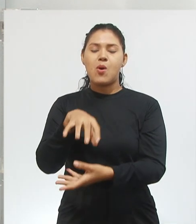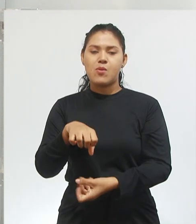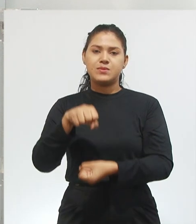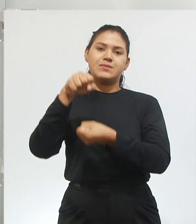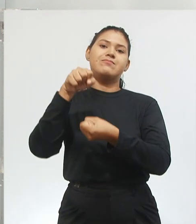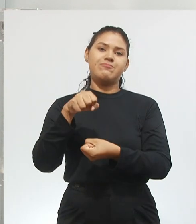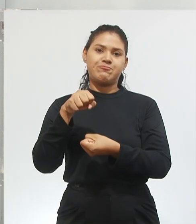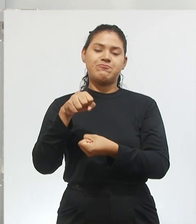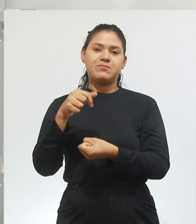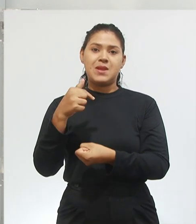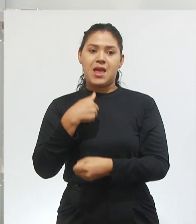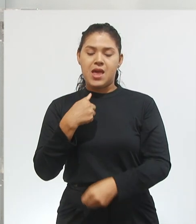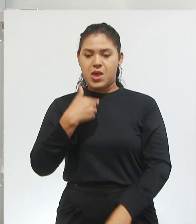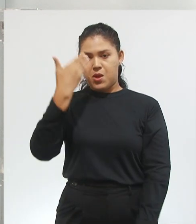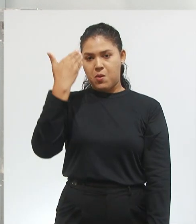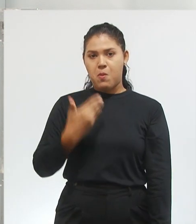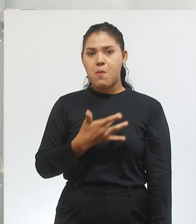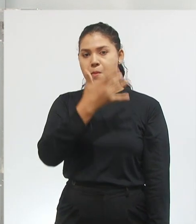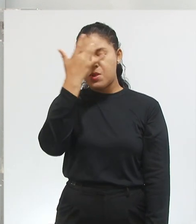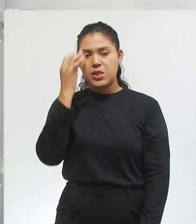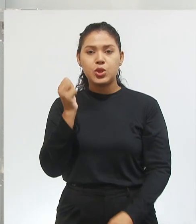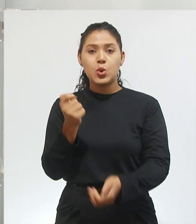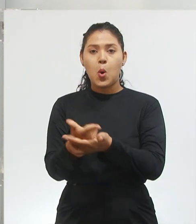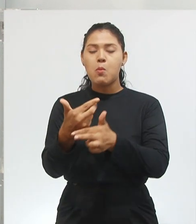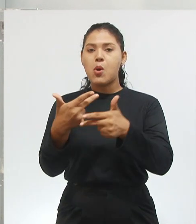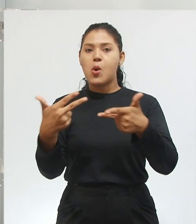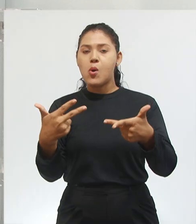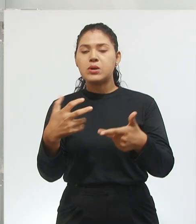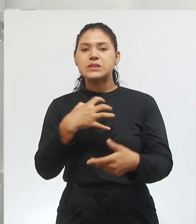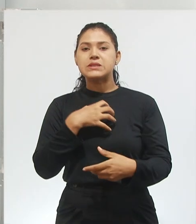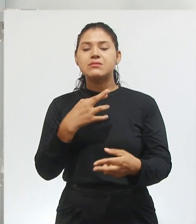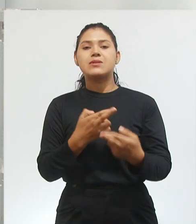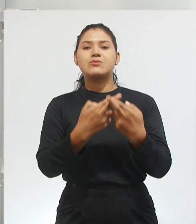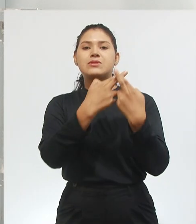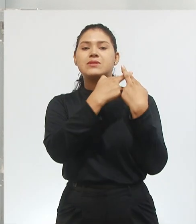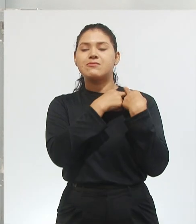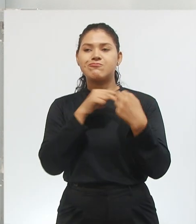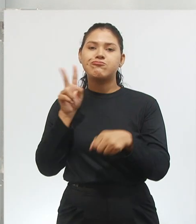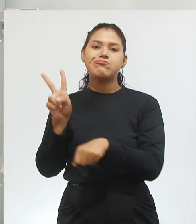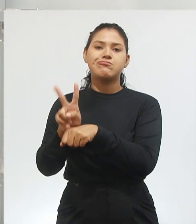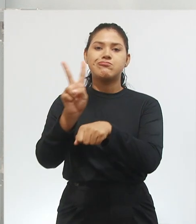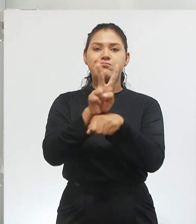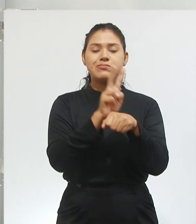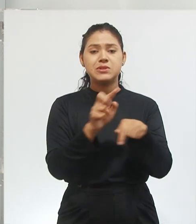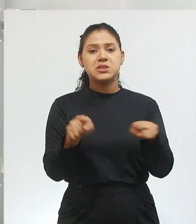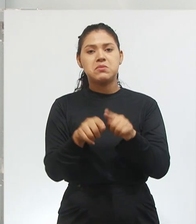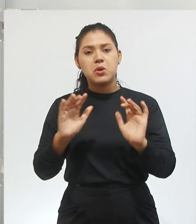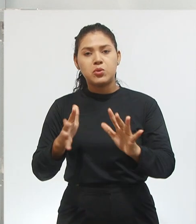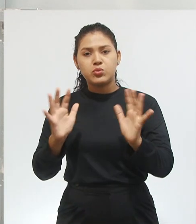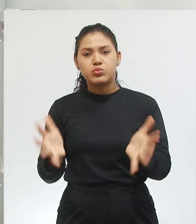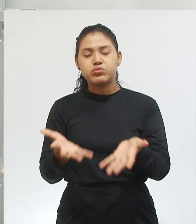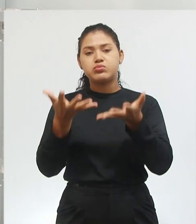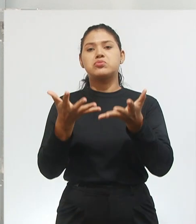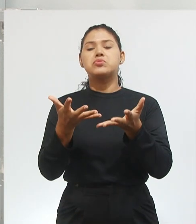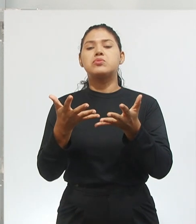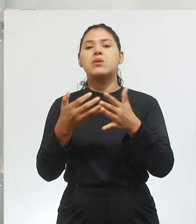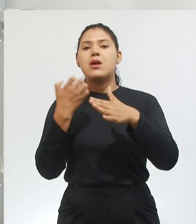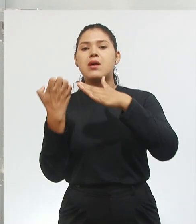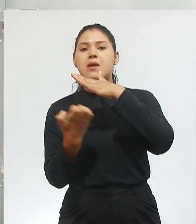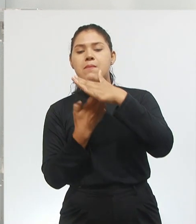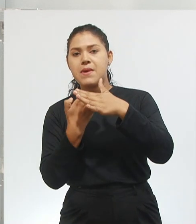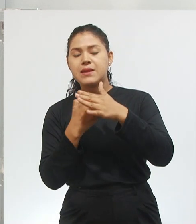trazer para mim consumidor também um senso de responsabilidade e contribuição aí na manutenção do